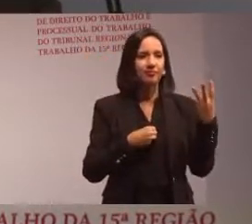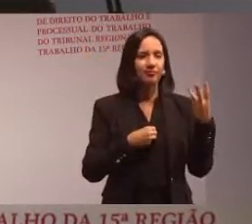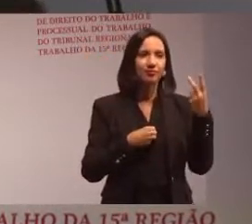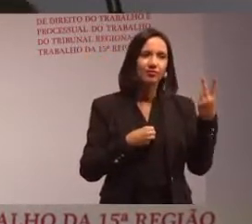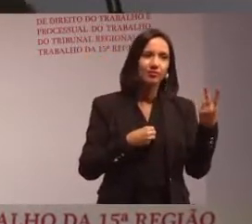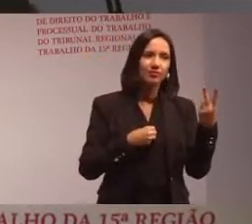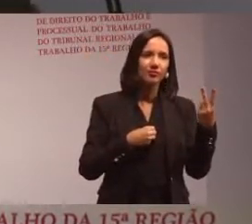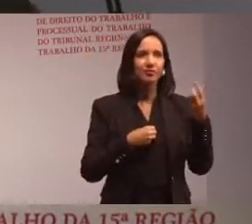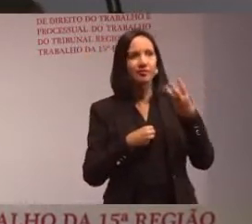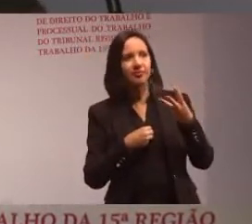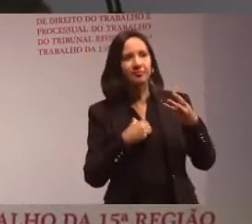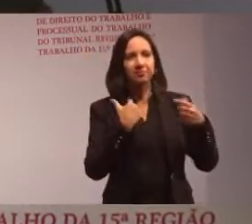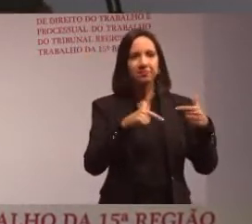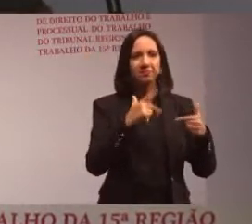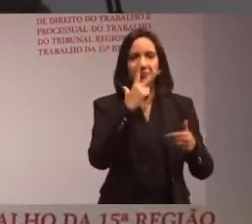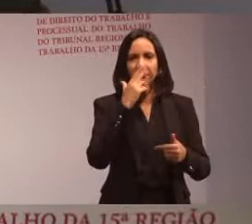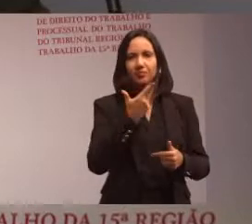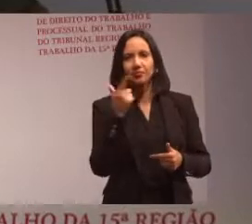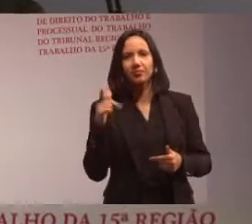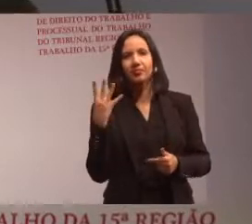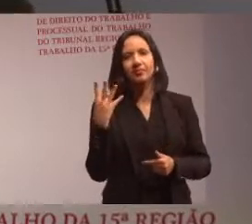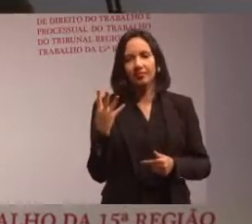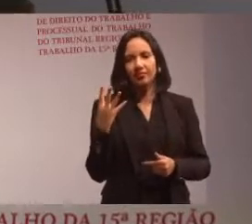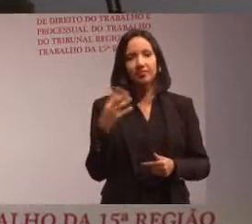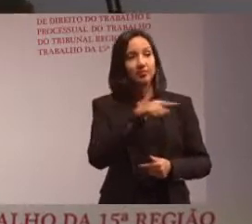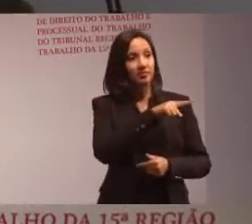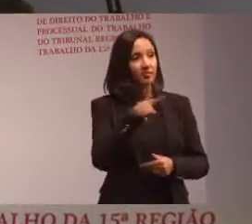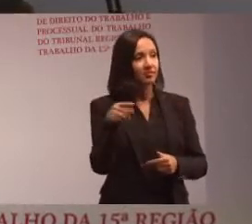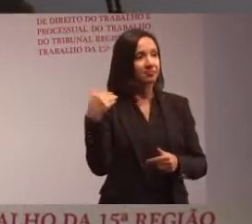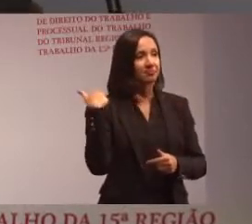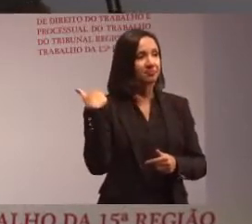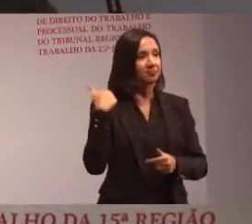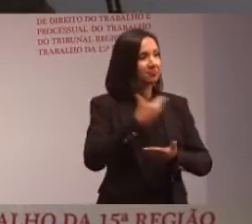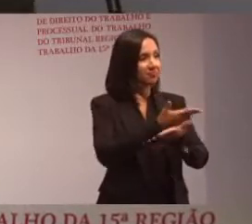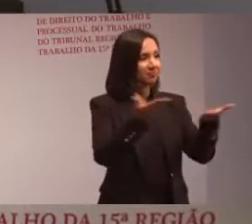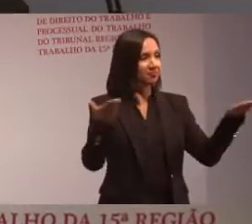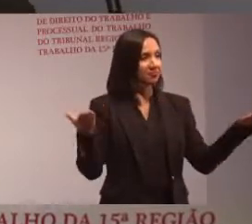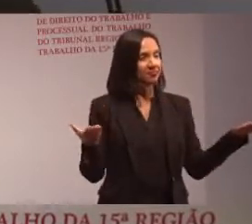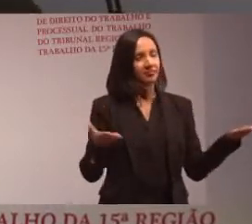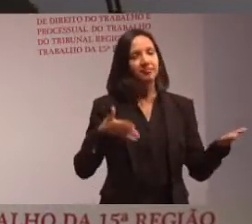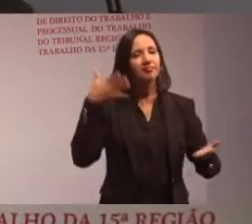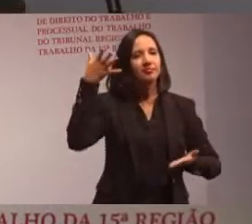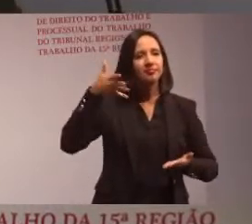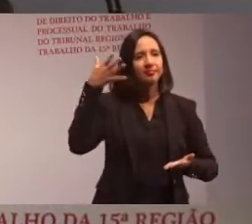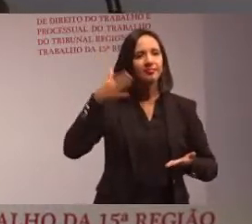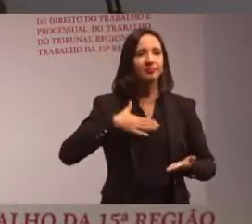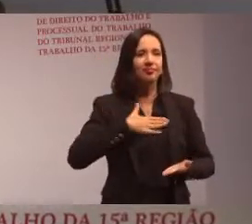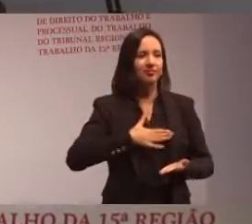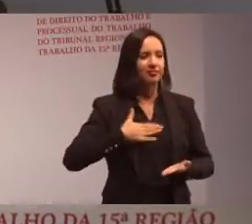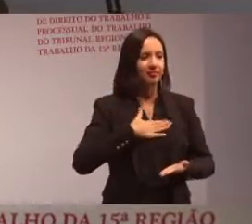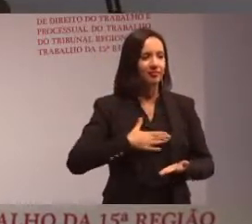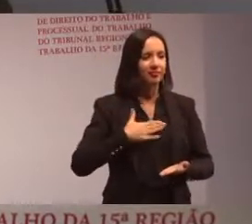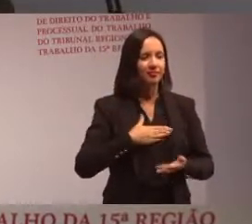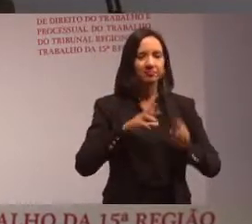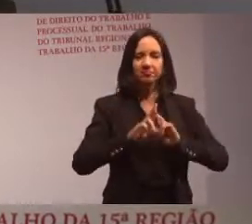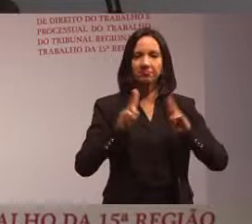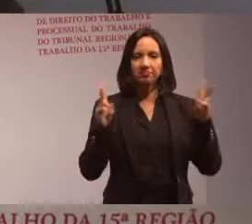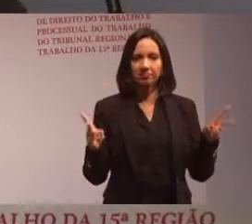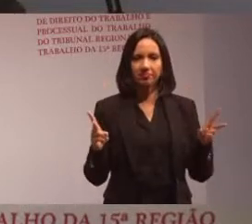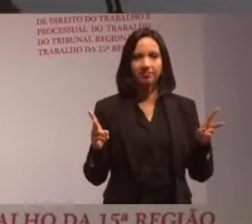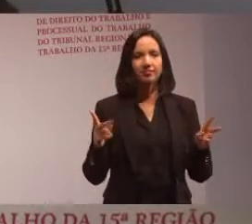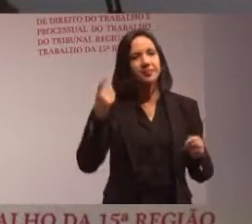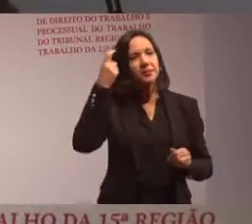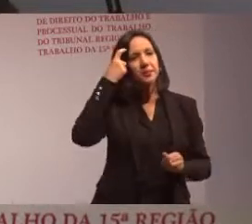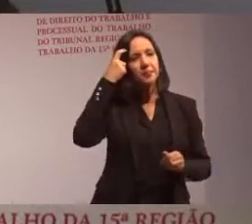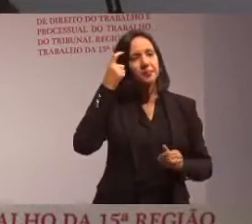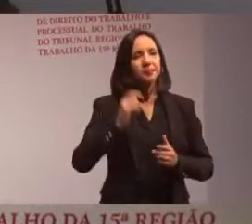Tá? Então, isso deve estar batendo em todos nós. Para a nossa fala também, eu gostaria de fazer aqui uma diferença para a gente